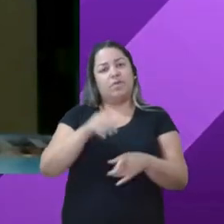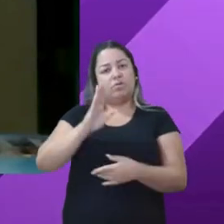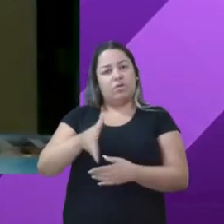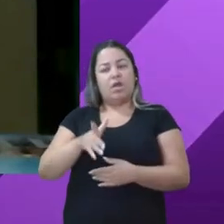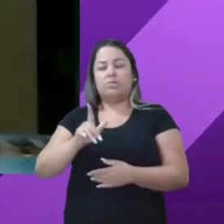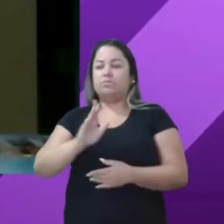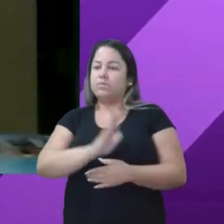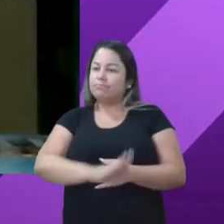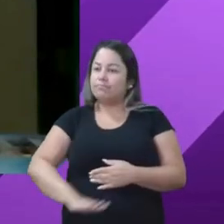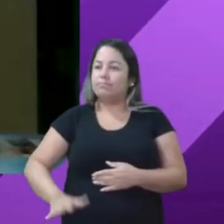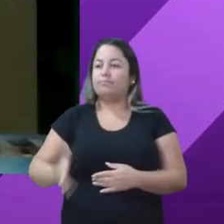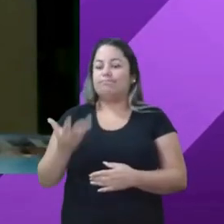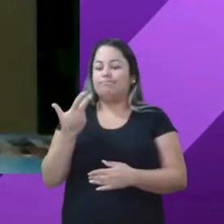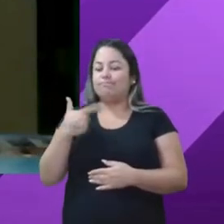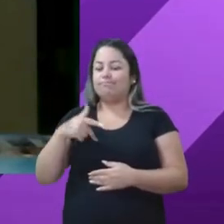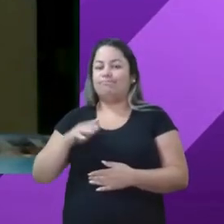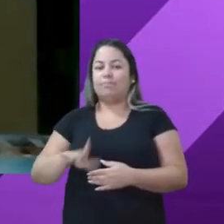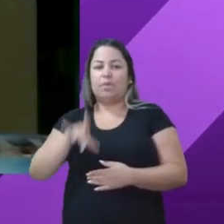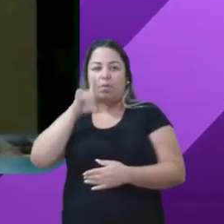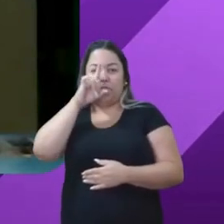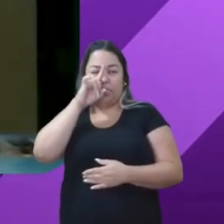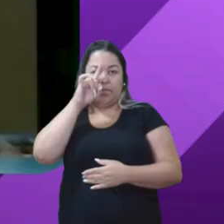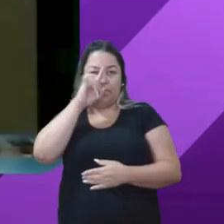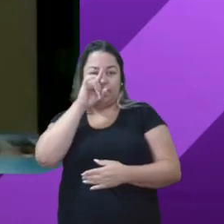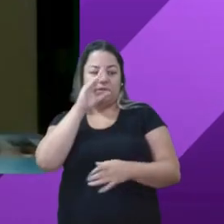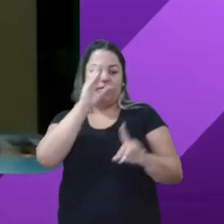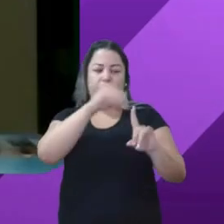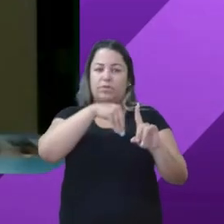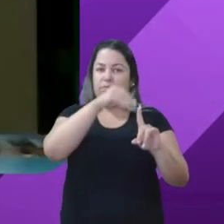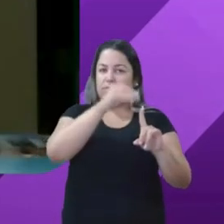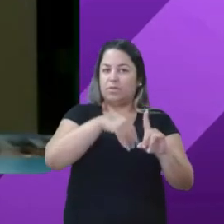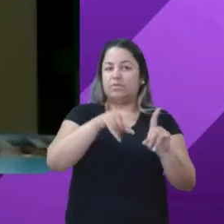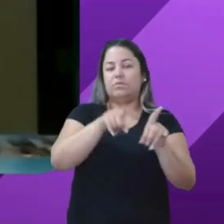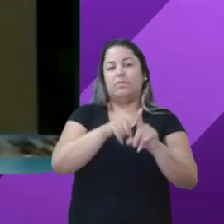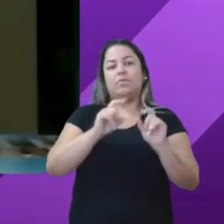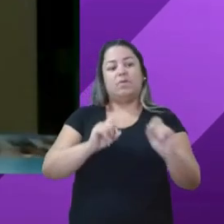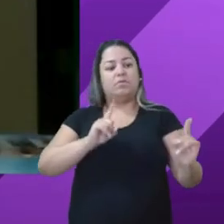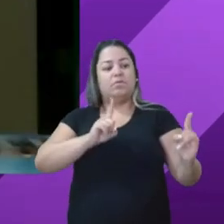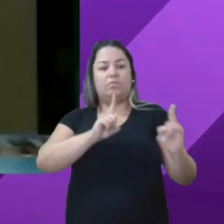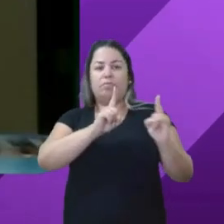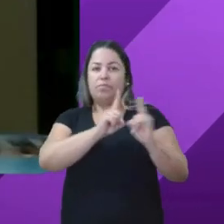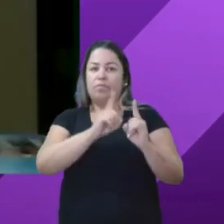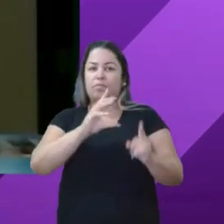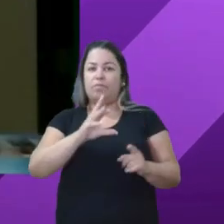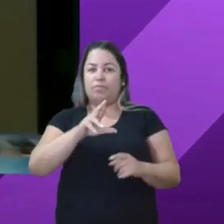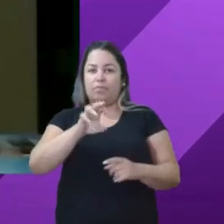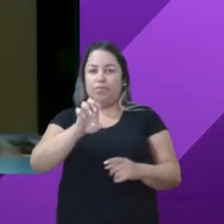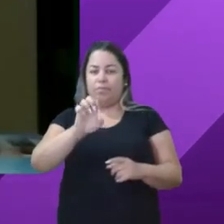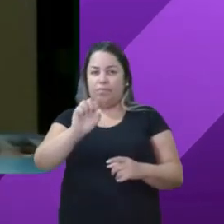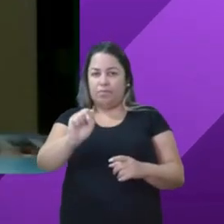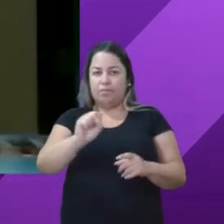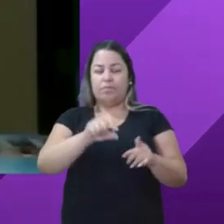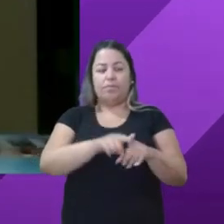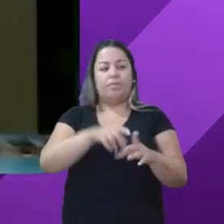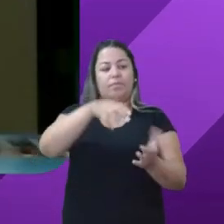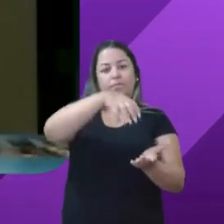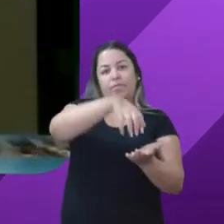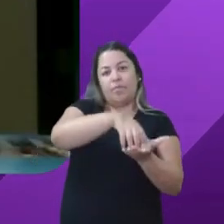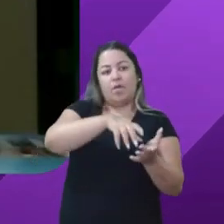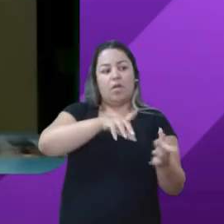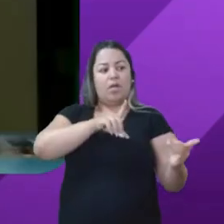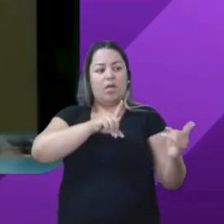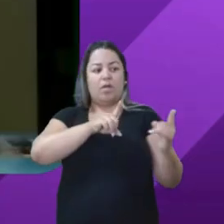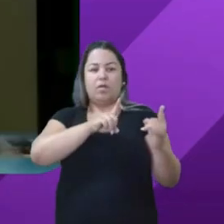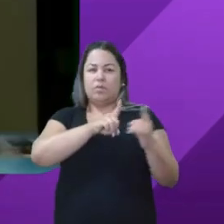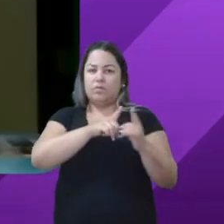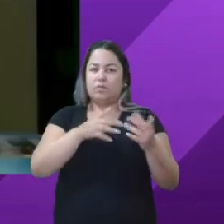as crianças em situação de risco, né, e vulnerabilidade, que são atendidas nos CREAS, nos acolhimentos, né,